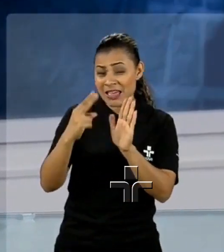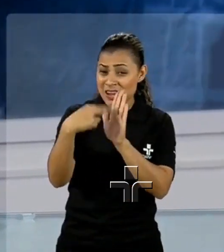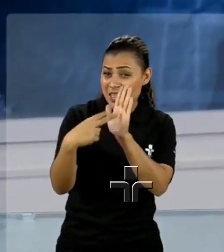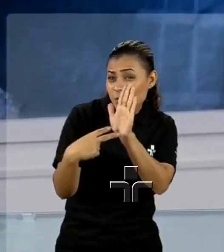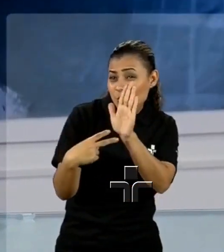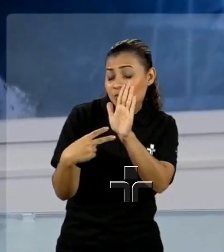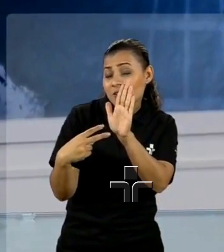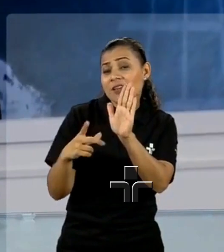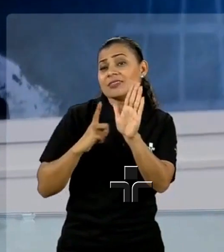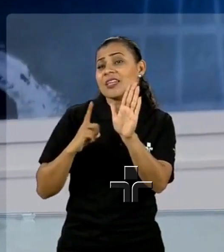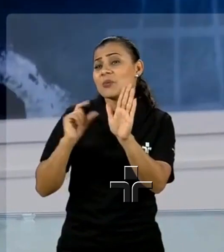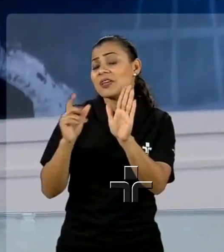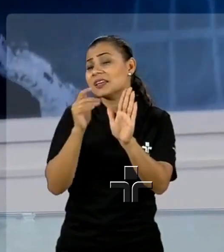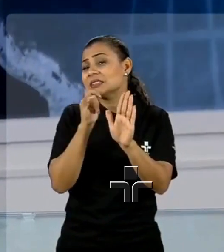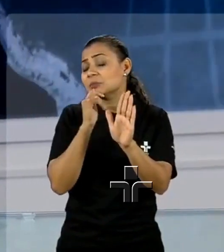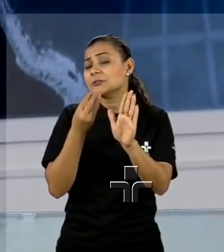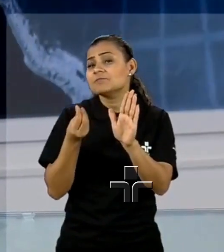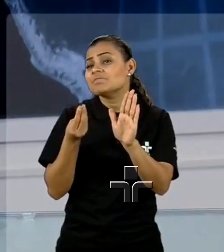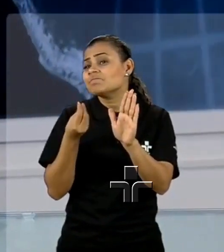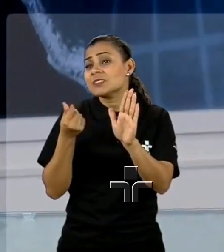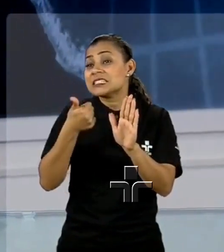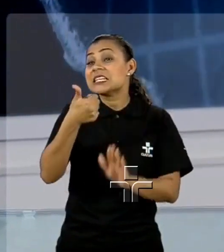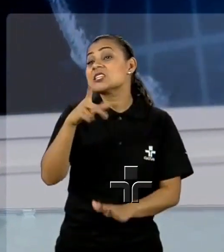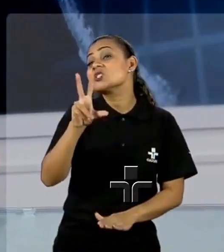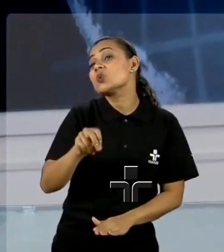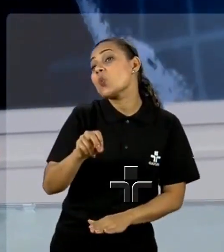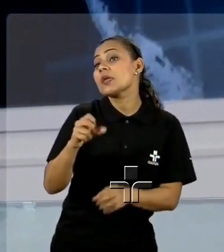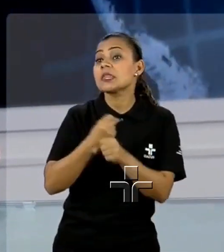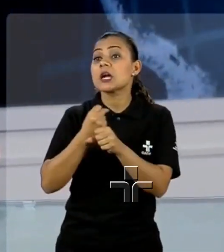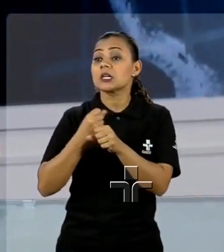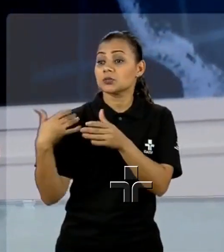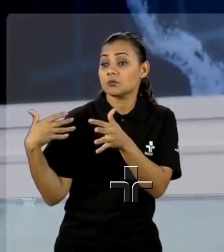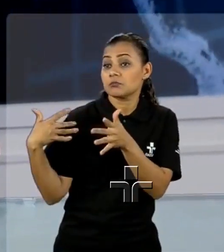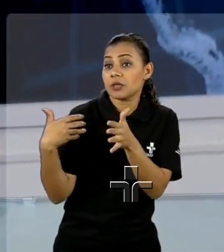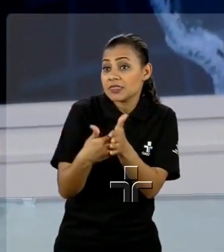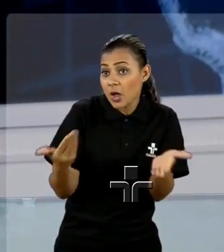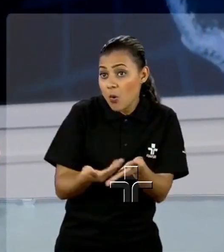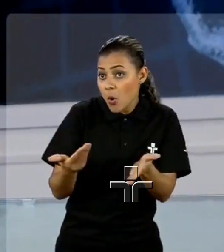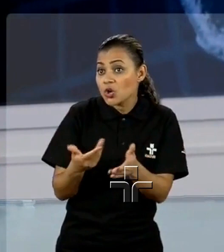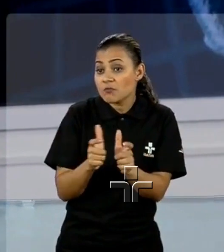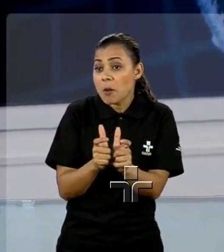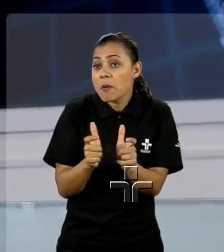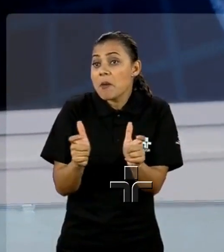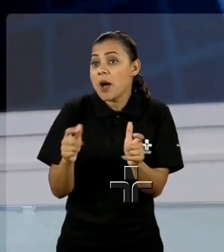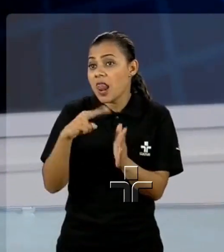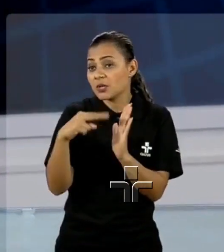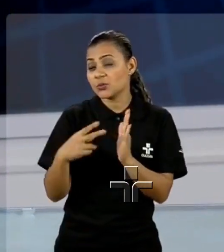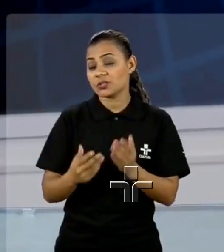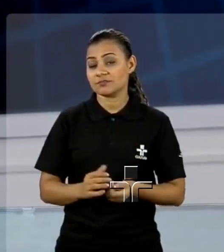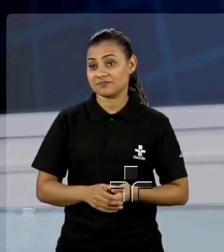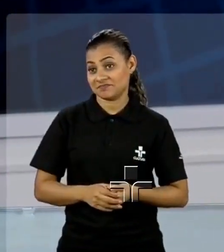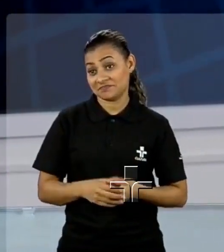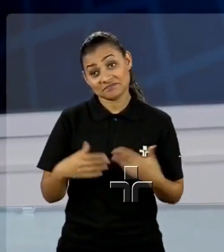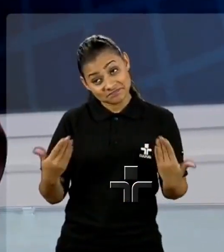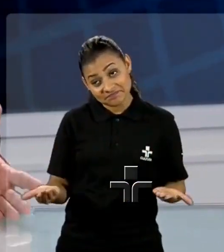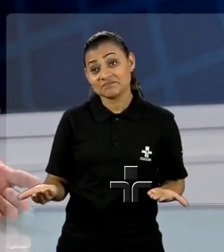falando de alguma coisa como, sei lá, 150 anos para cá, no número um pouco maior de pessoas. Então, venhamos e